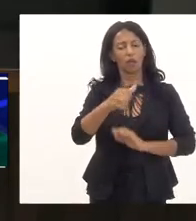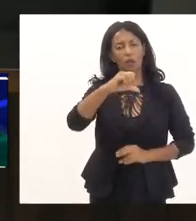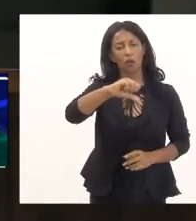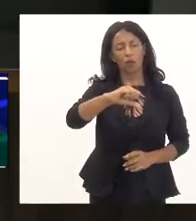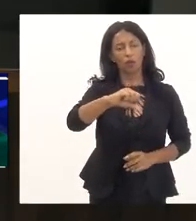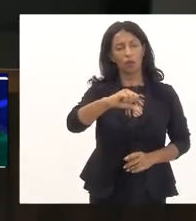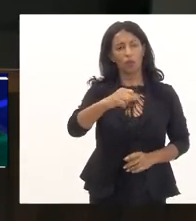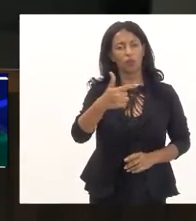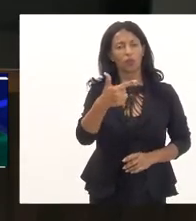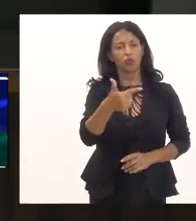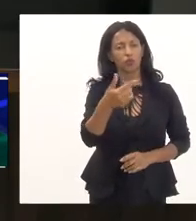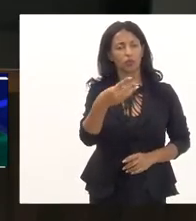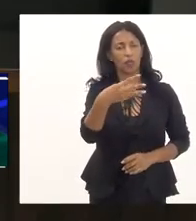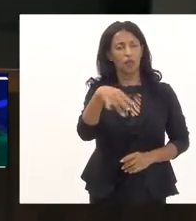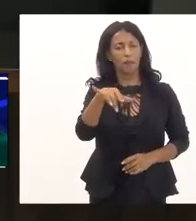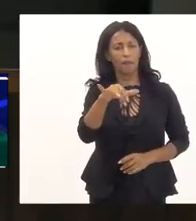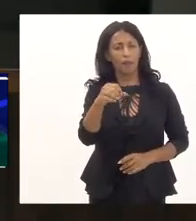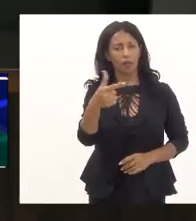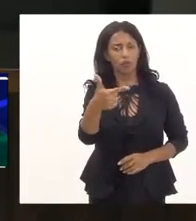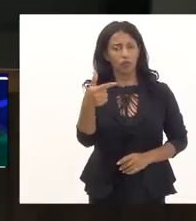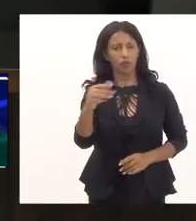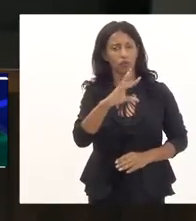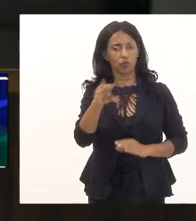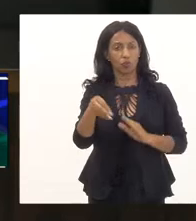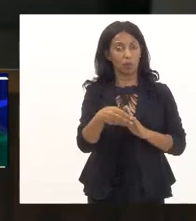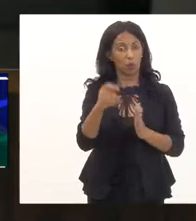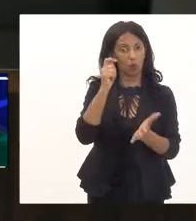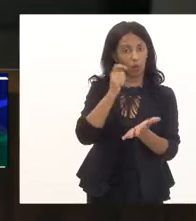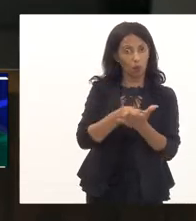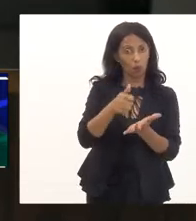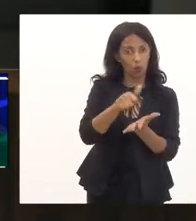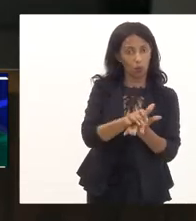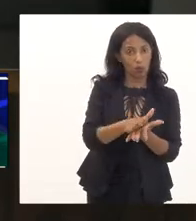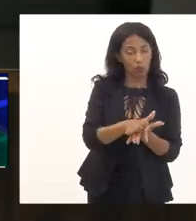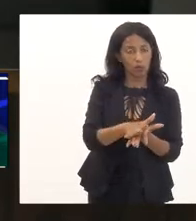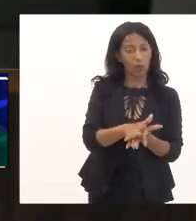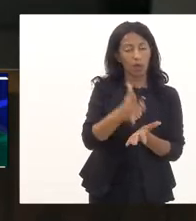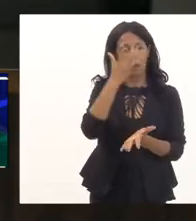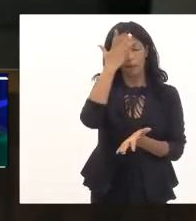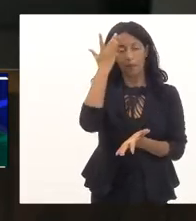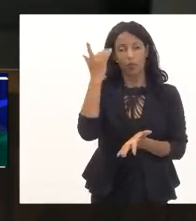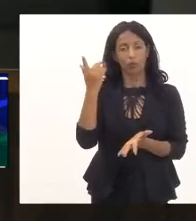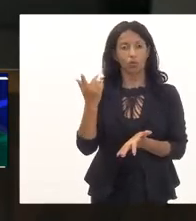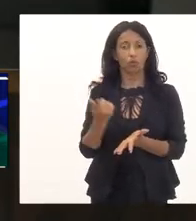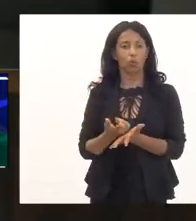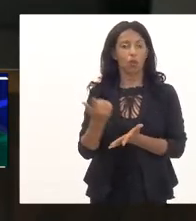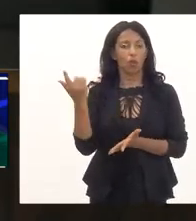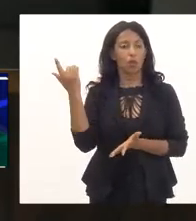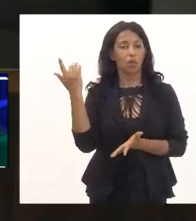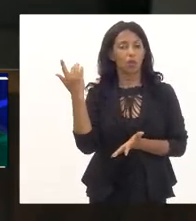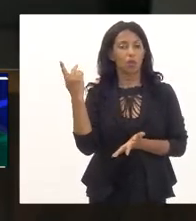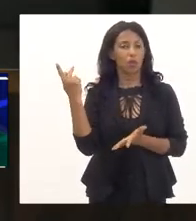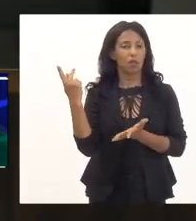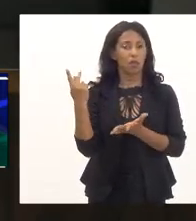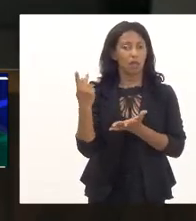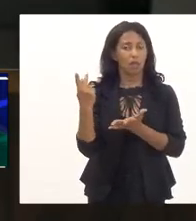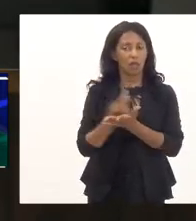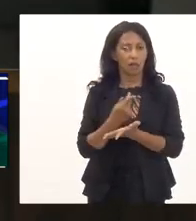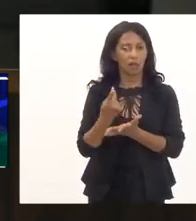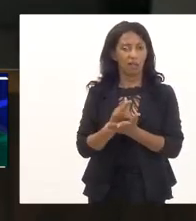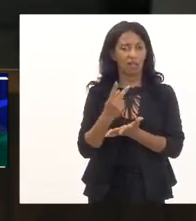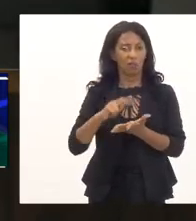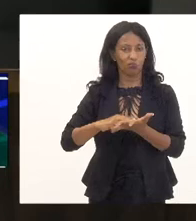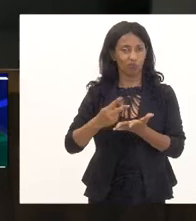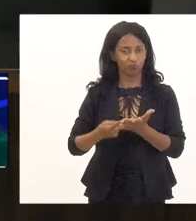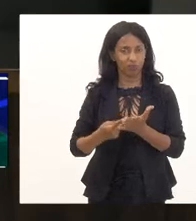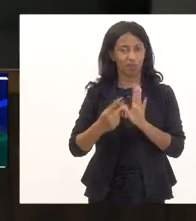de 23 de março de 21 para incluir penalidades para quem fraudar o comprovante de vacinação. Pareceres